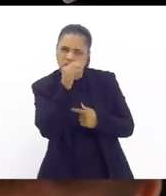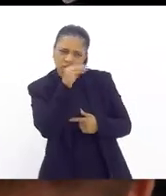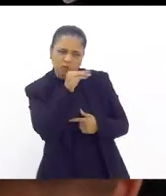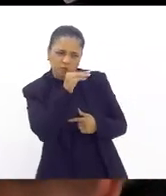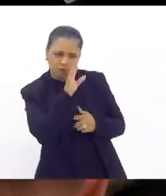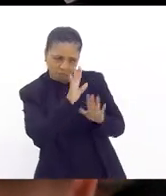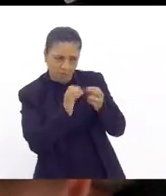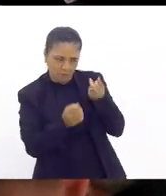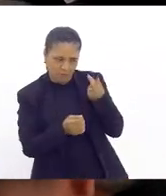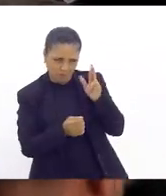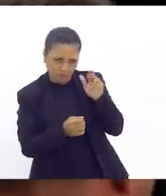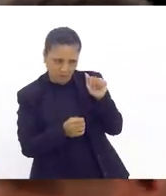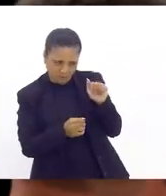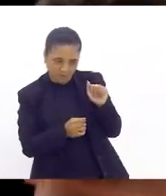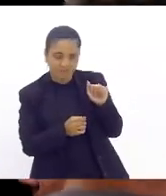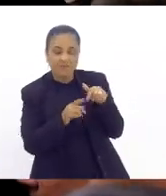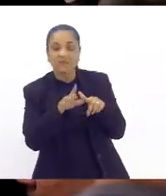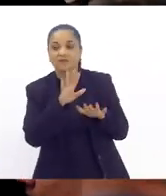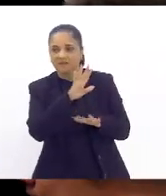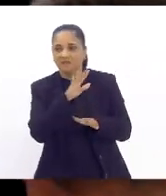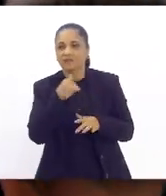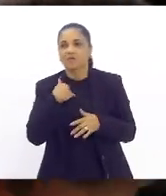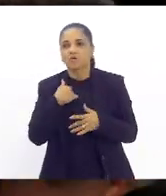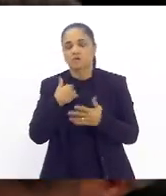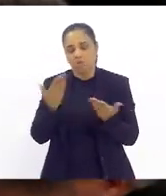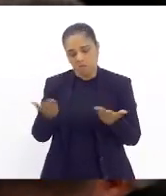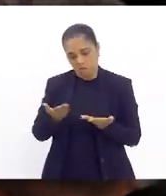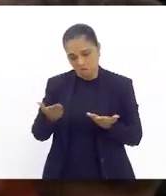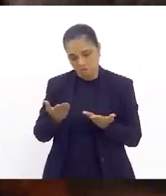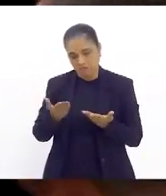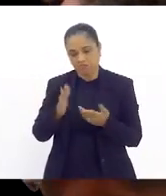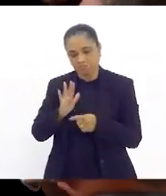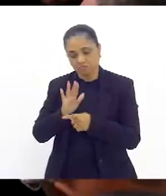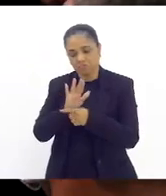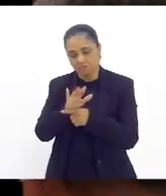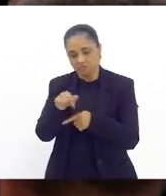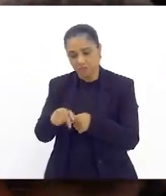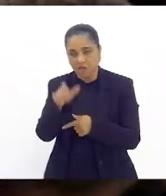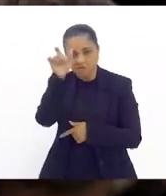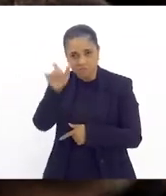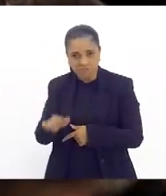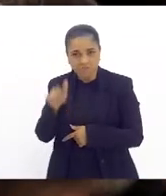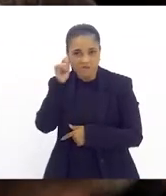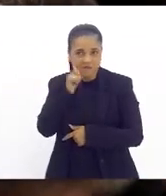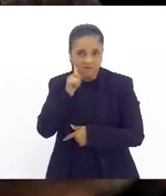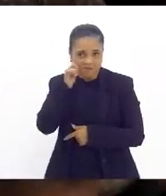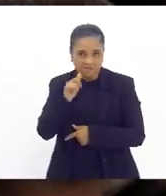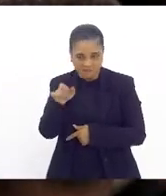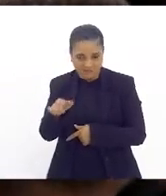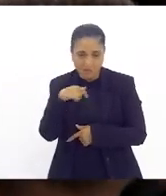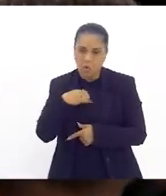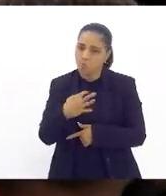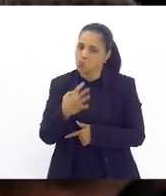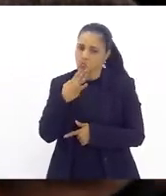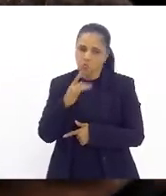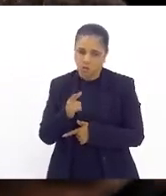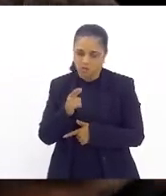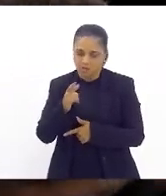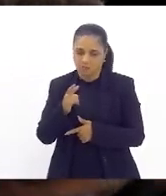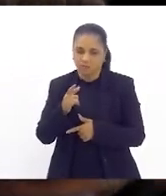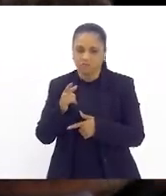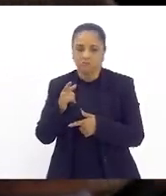queria prestar minha solidariedade a companheira que acabou de falar eu conheço um pouco da realidade das Comunidades costeiras e